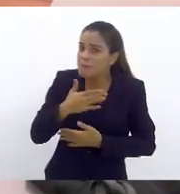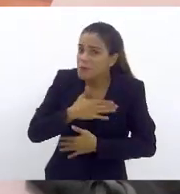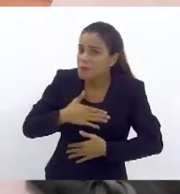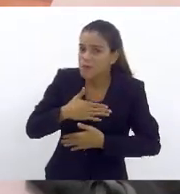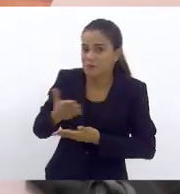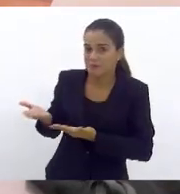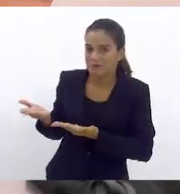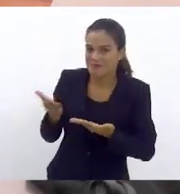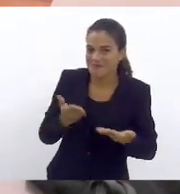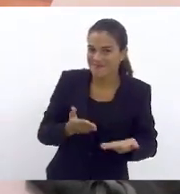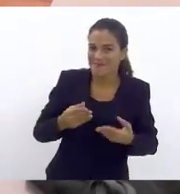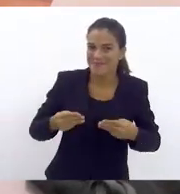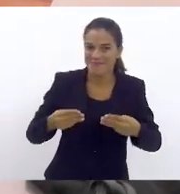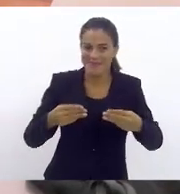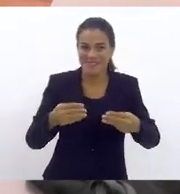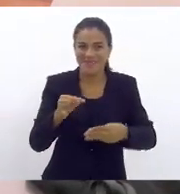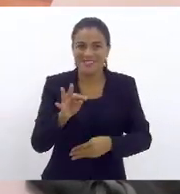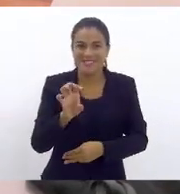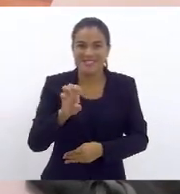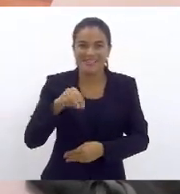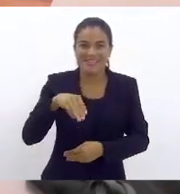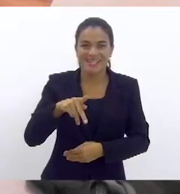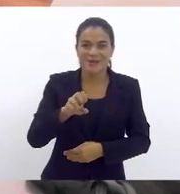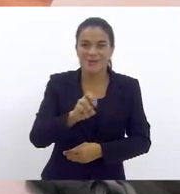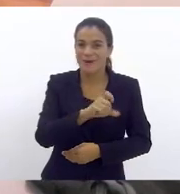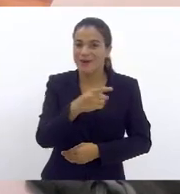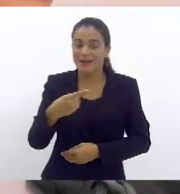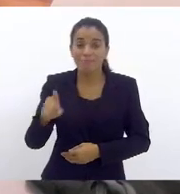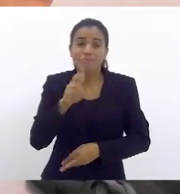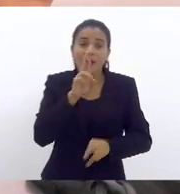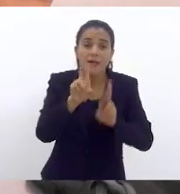para poder responder essas perguntas